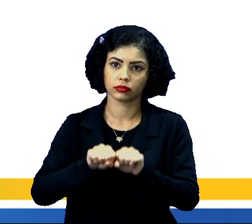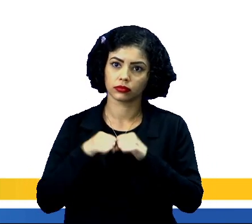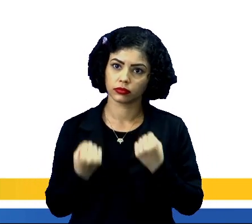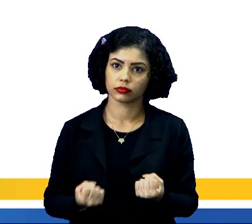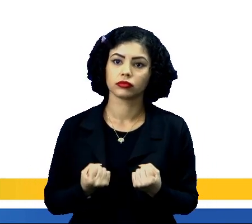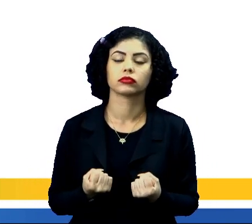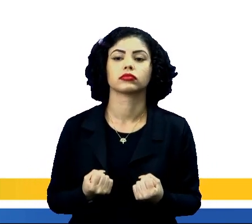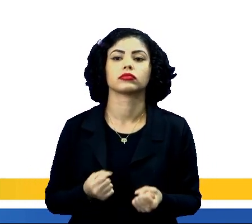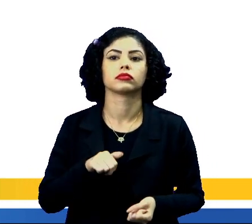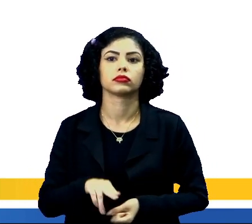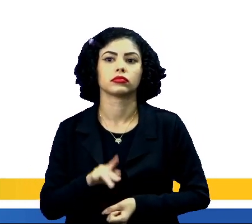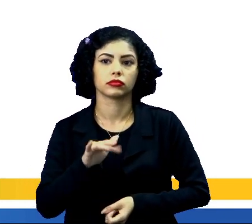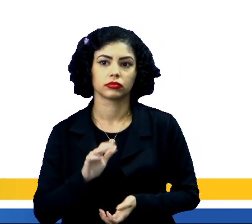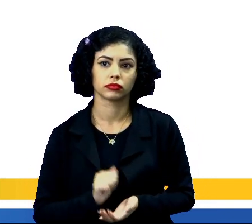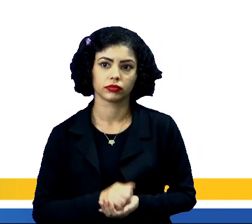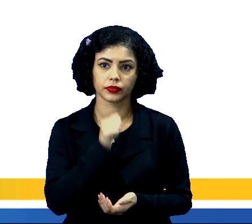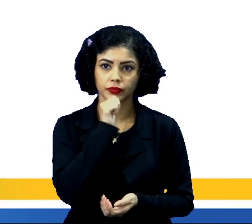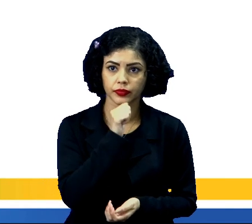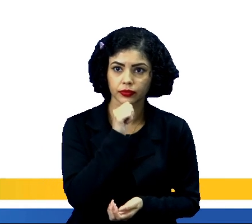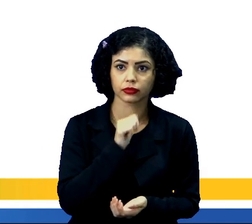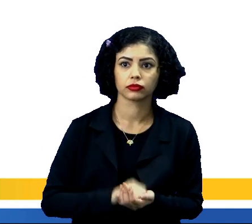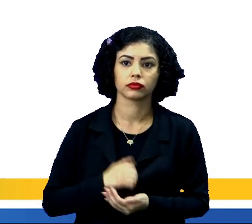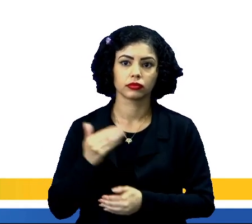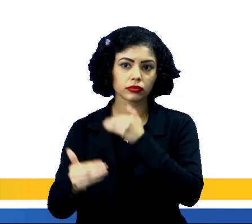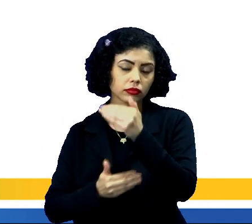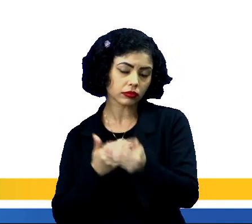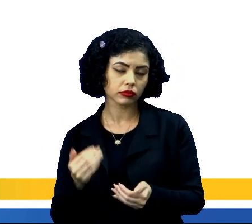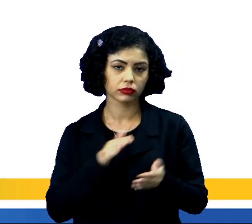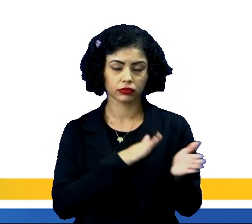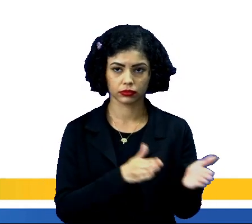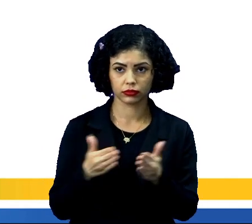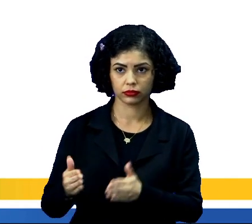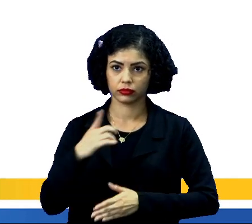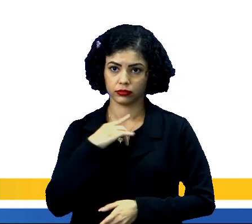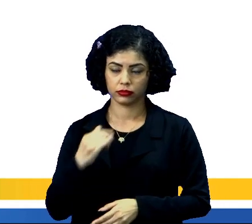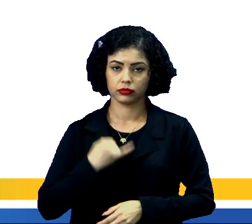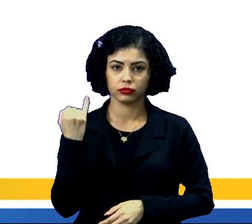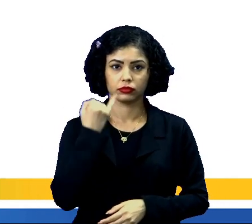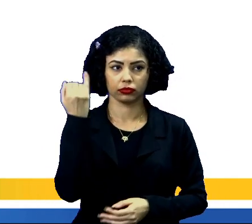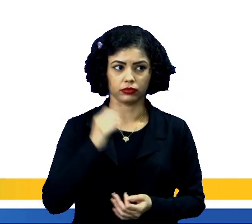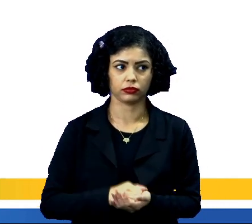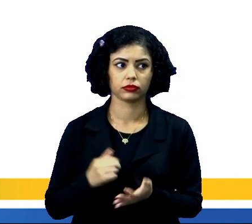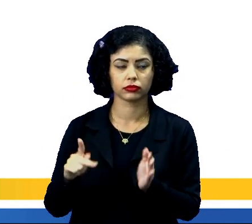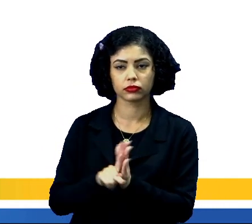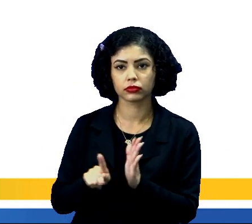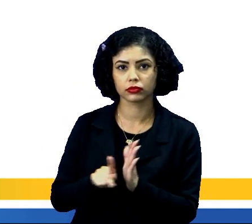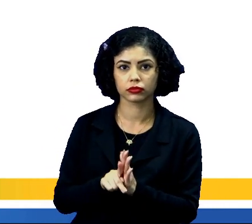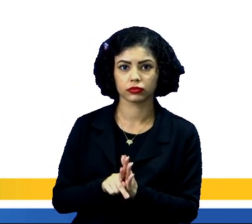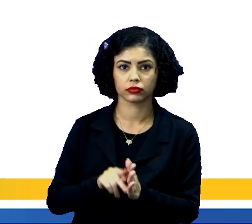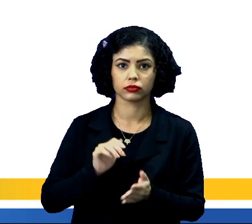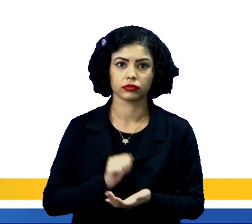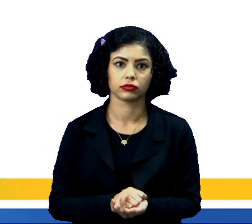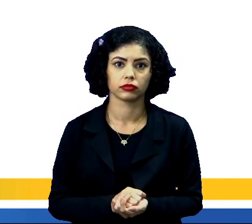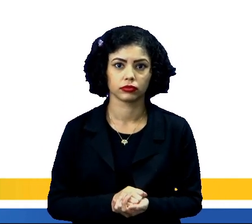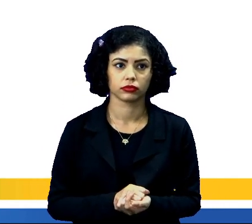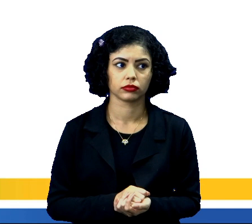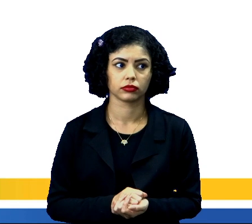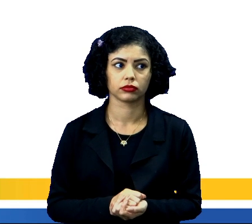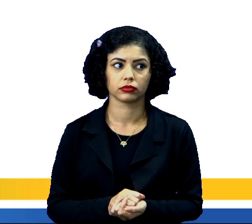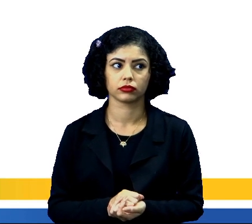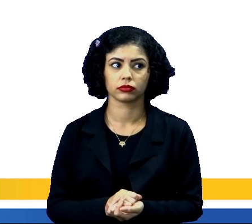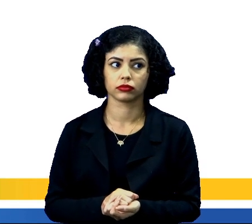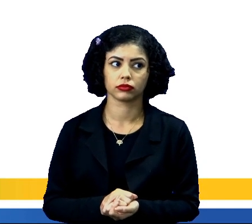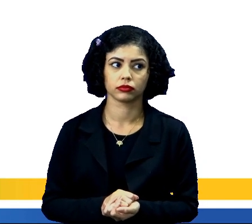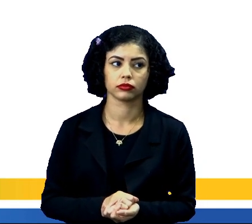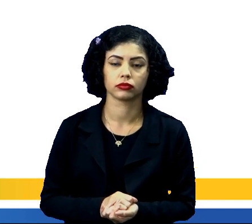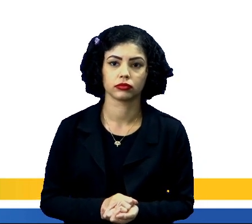com o rigor neoclássico e a intenção ou processo do criador passaram a ter uma importância equiparada à da própria obra.